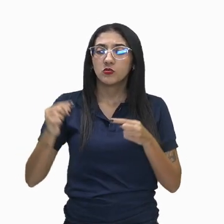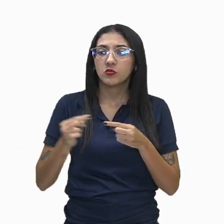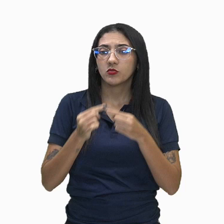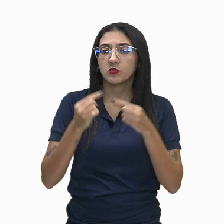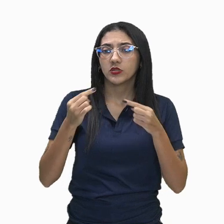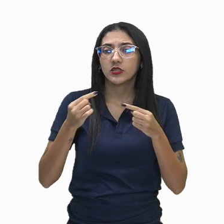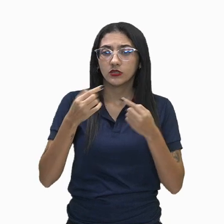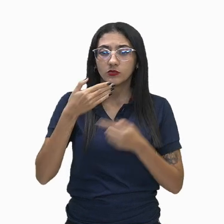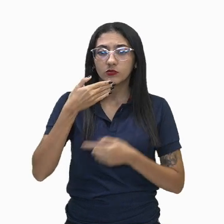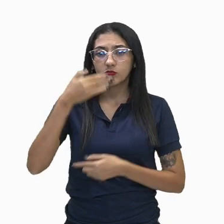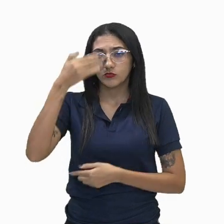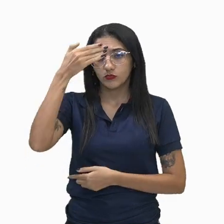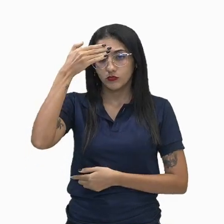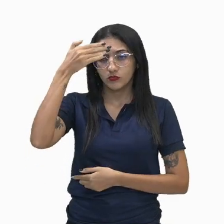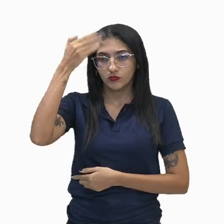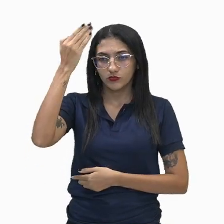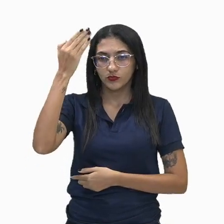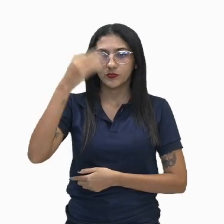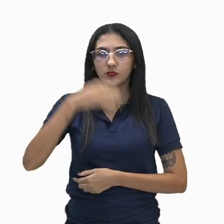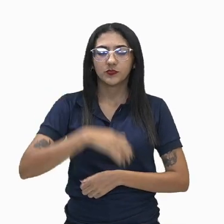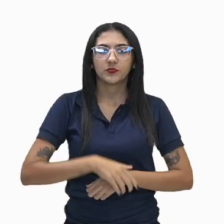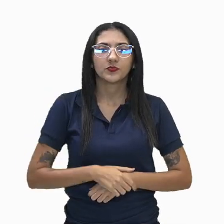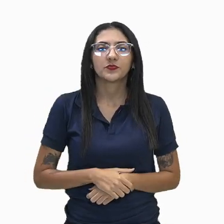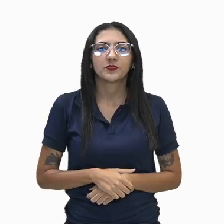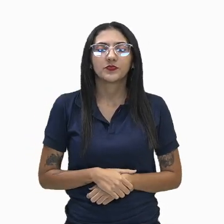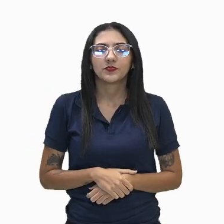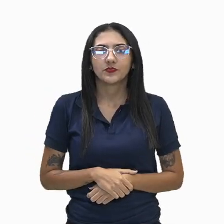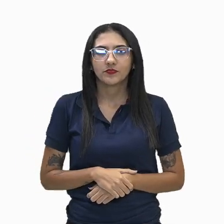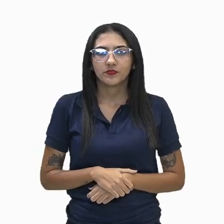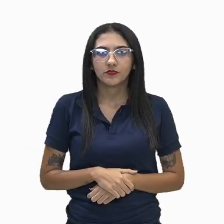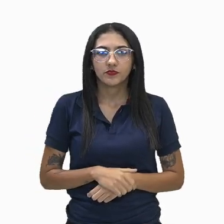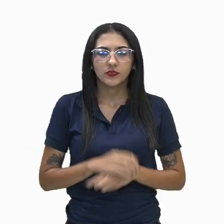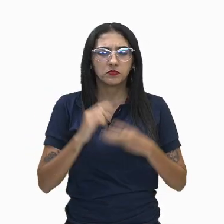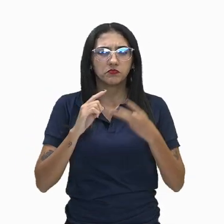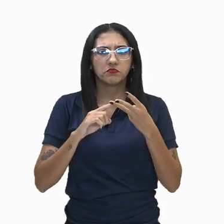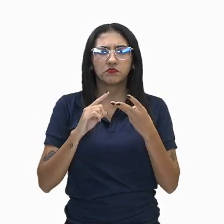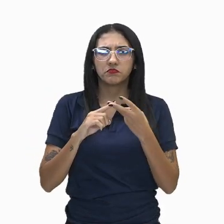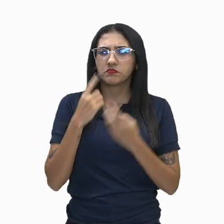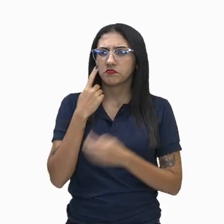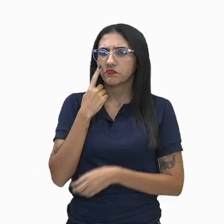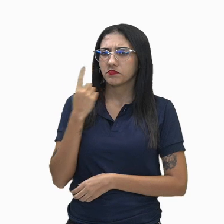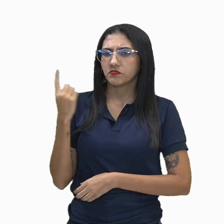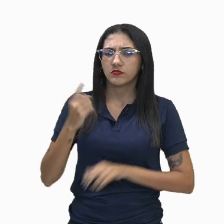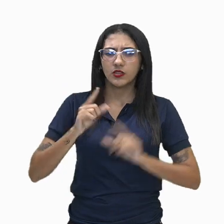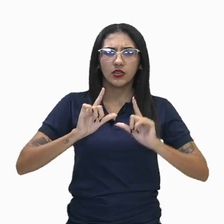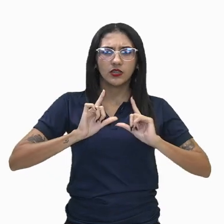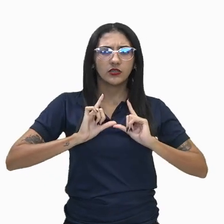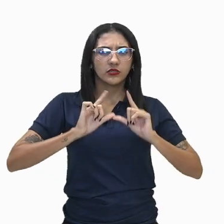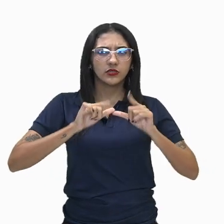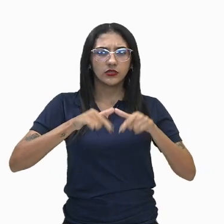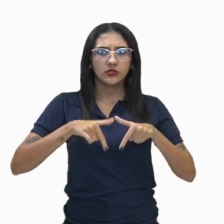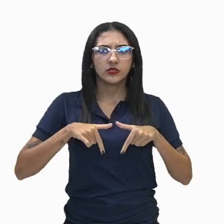religião islâmica, o islamismo. Quando olhamos para a estrela de Davi,